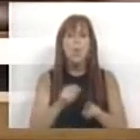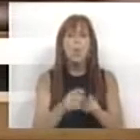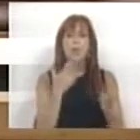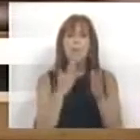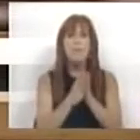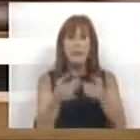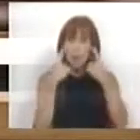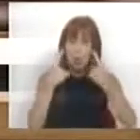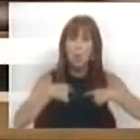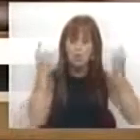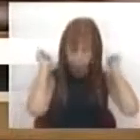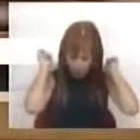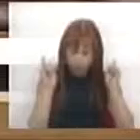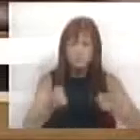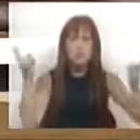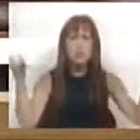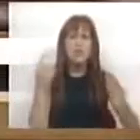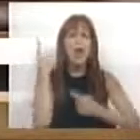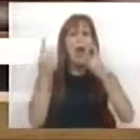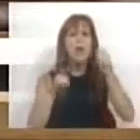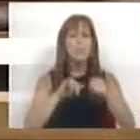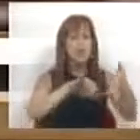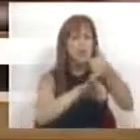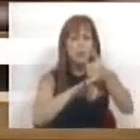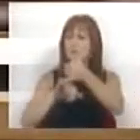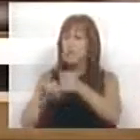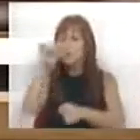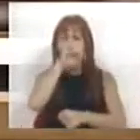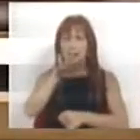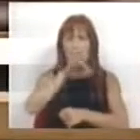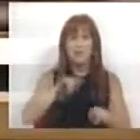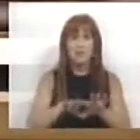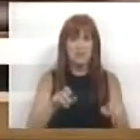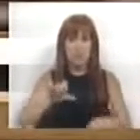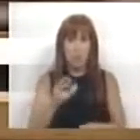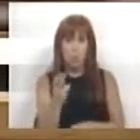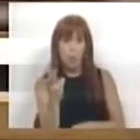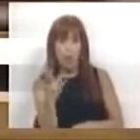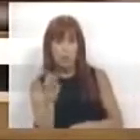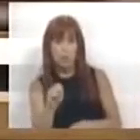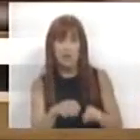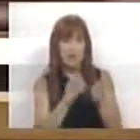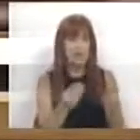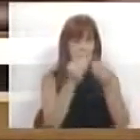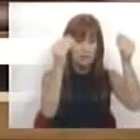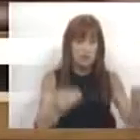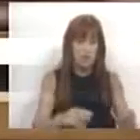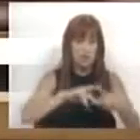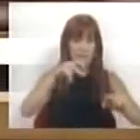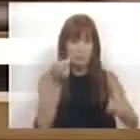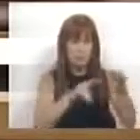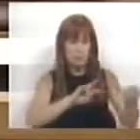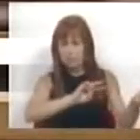um apelo público lançado por algumas associações ambientalistas, como a Quercus e a plataforma Transgénicos